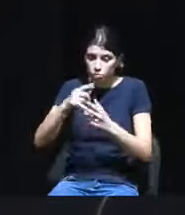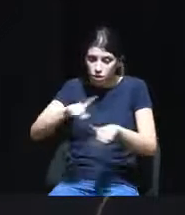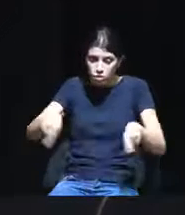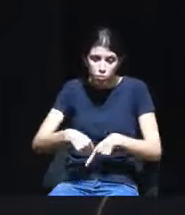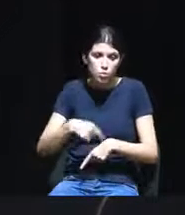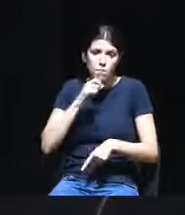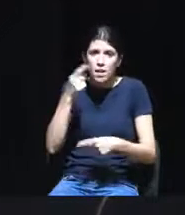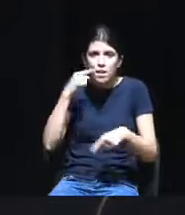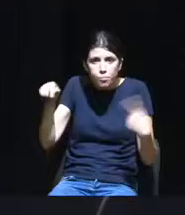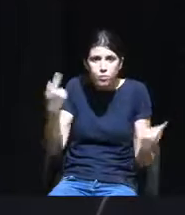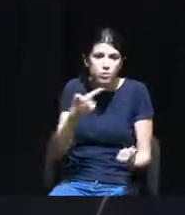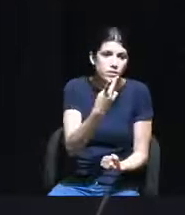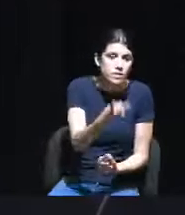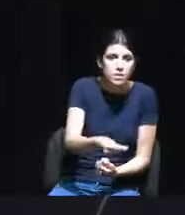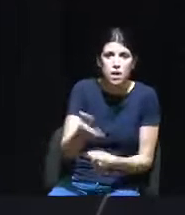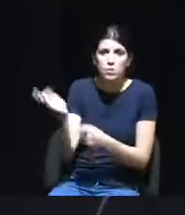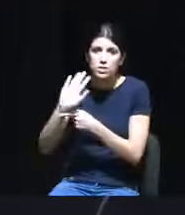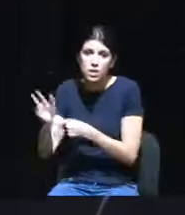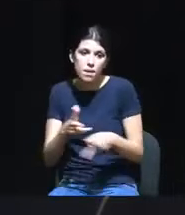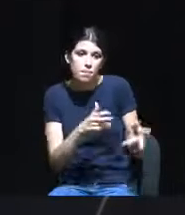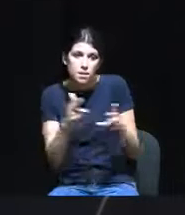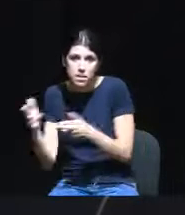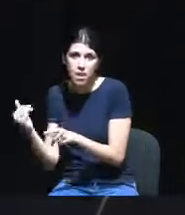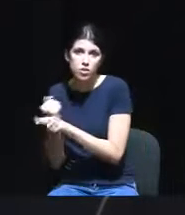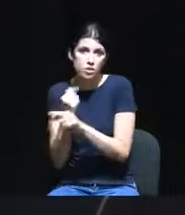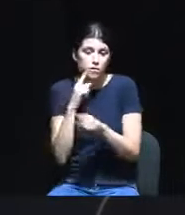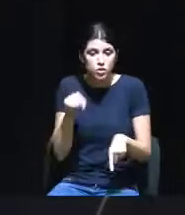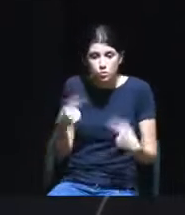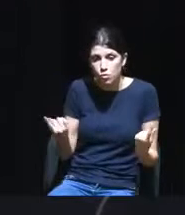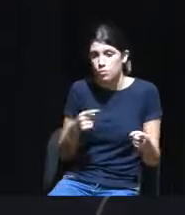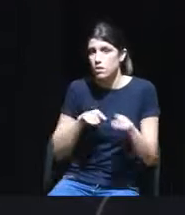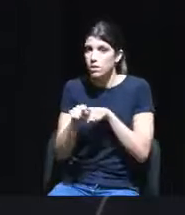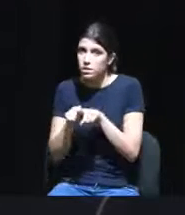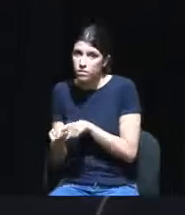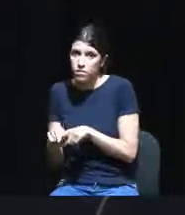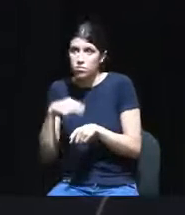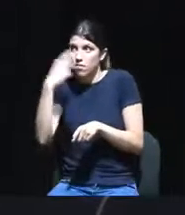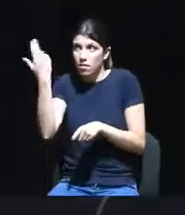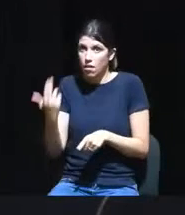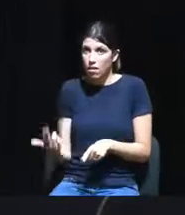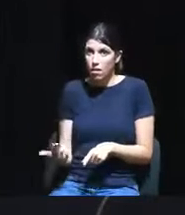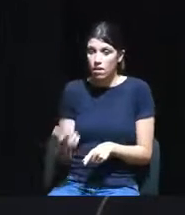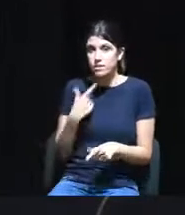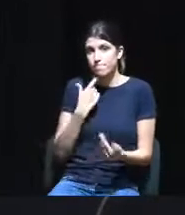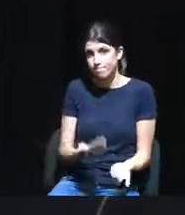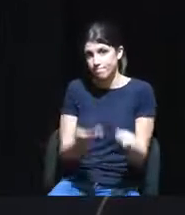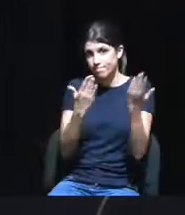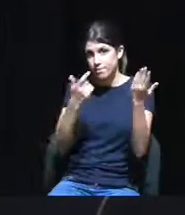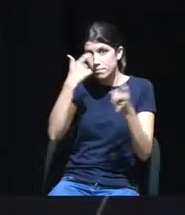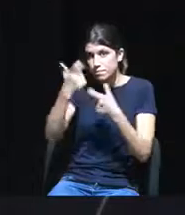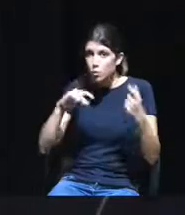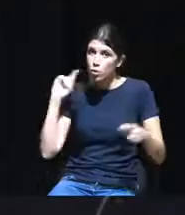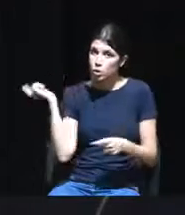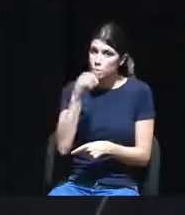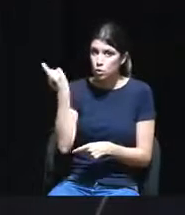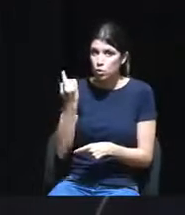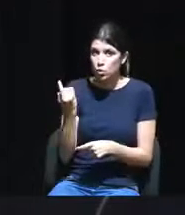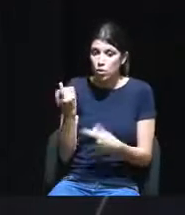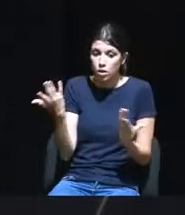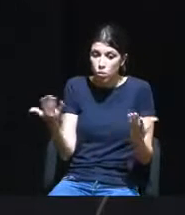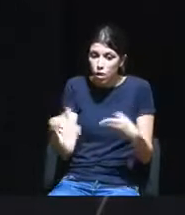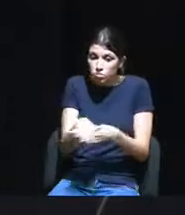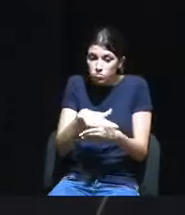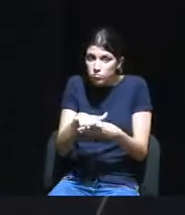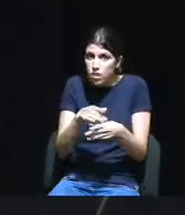na televisão, no cinema, nas séries, nos serviços públicos, na política, na arte. Saudamos por isso todas as pessoas de todos os